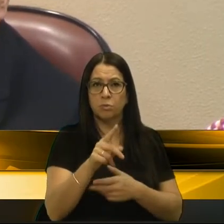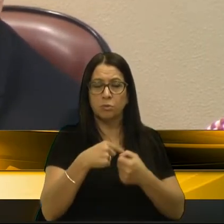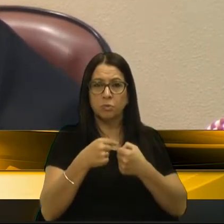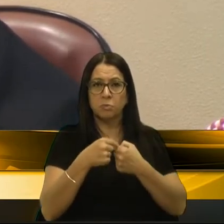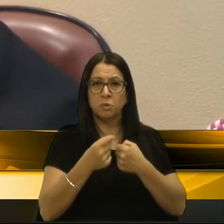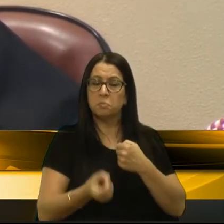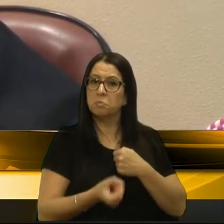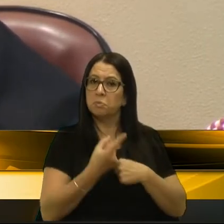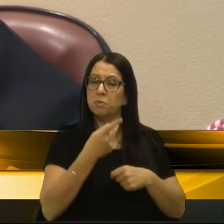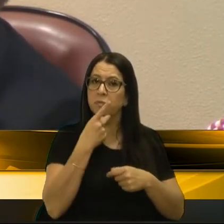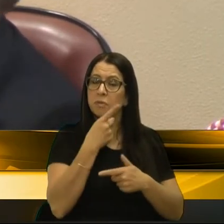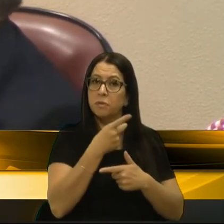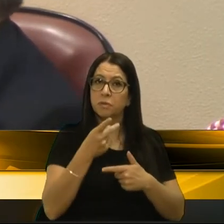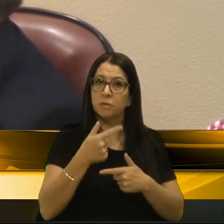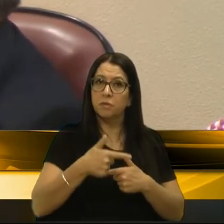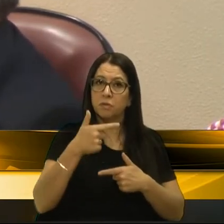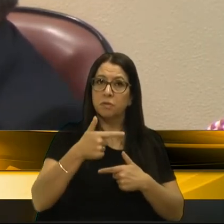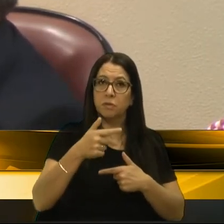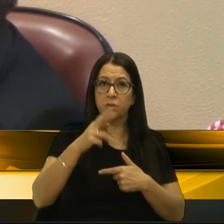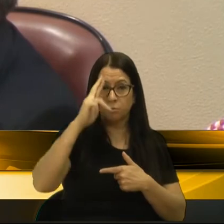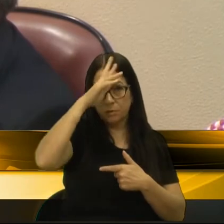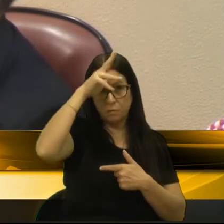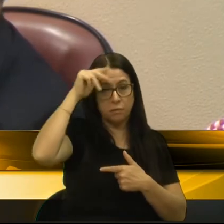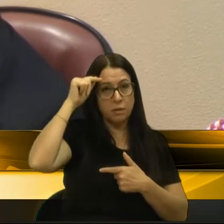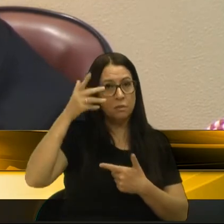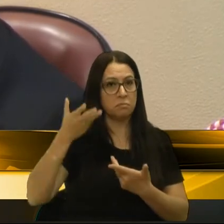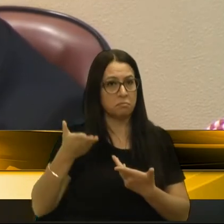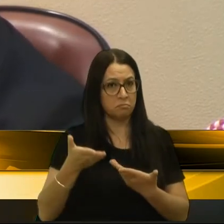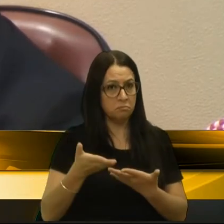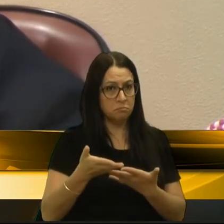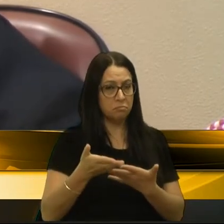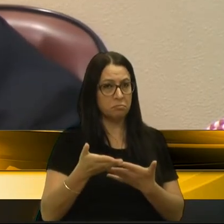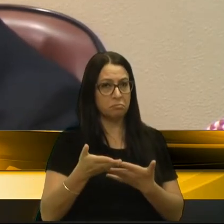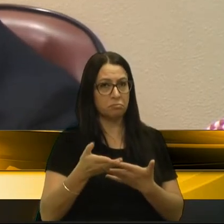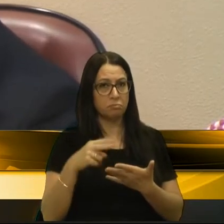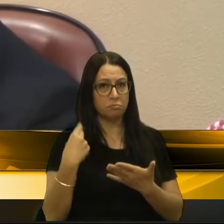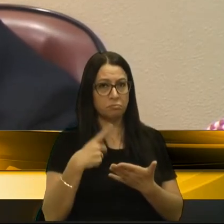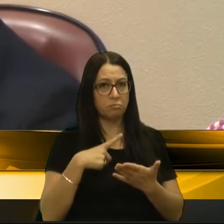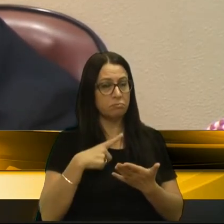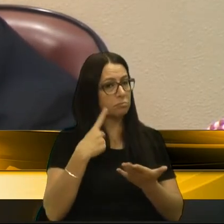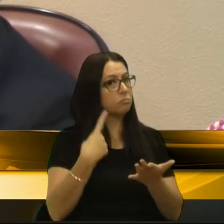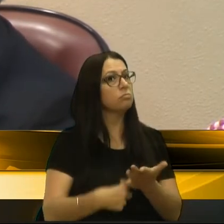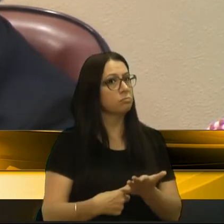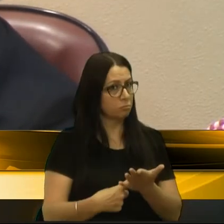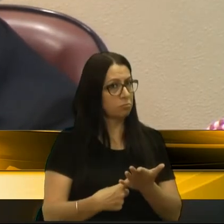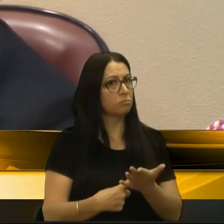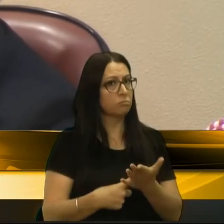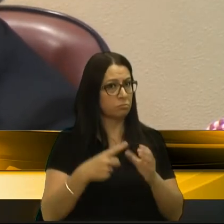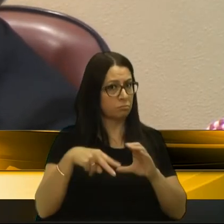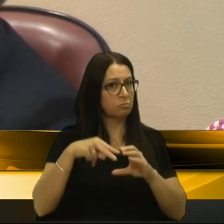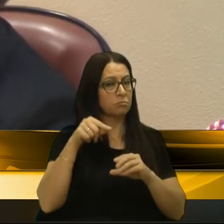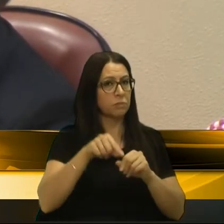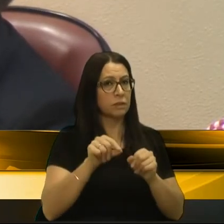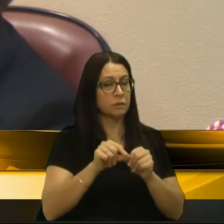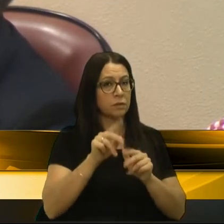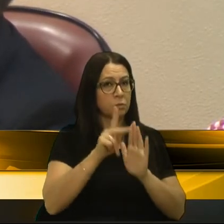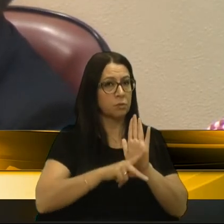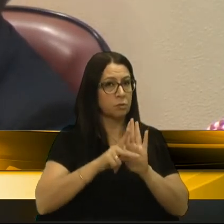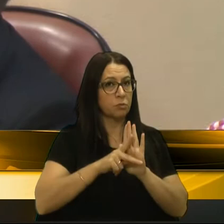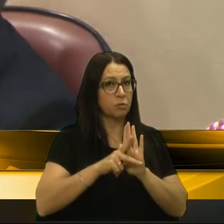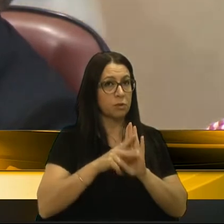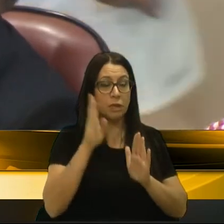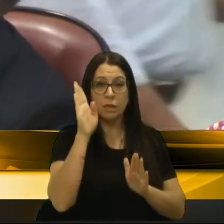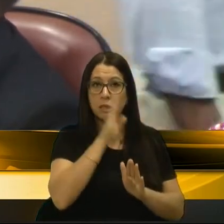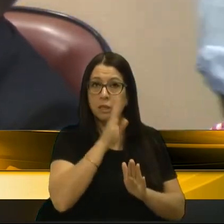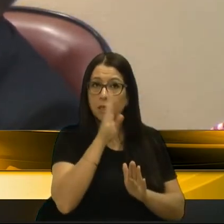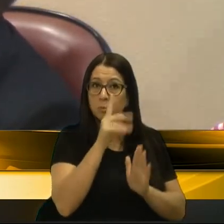também a fala do vice-prefeito. Porque, assim, ó, nós temos o compromisso, o Poder Executivo tem o compromisso de fazer um projeto aqui em regime de